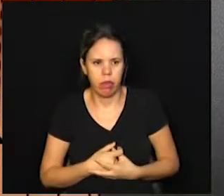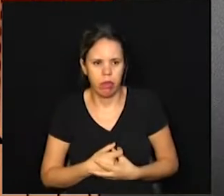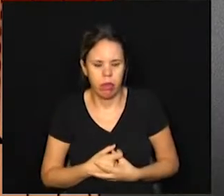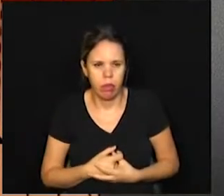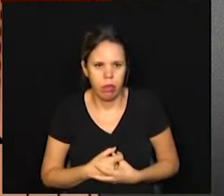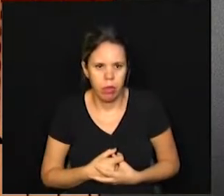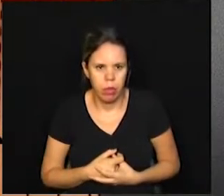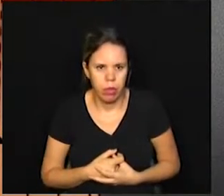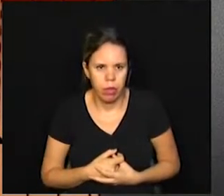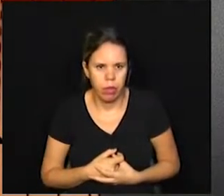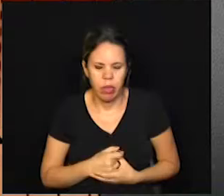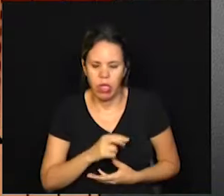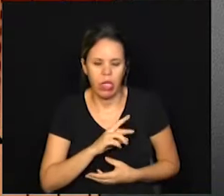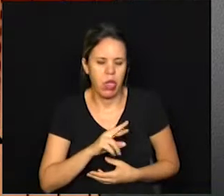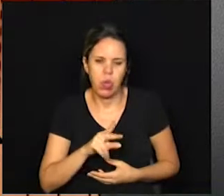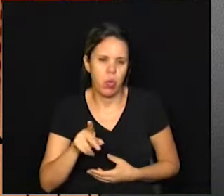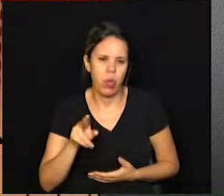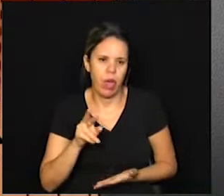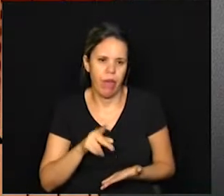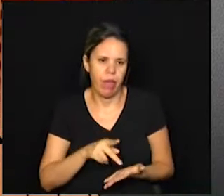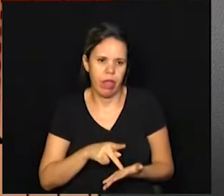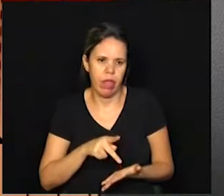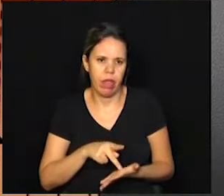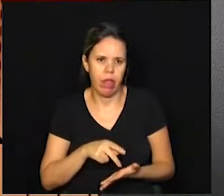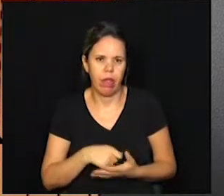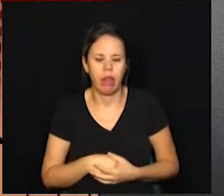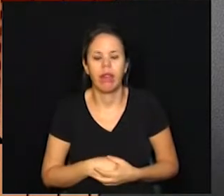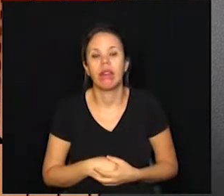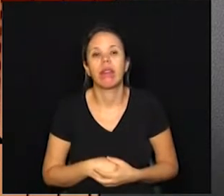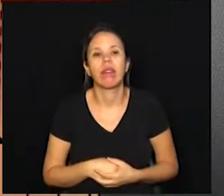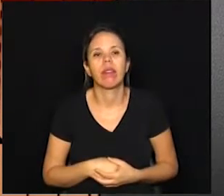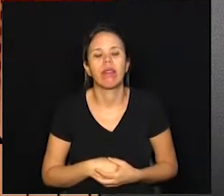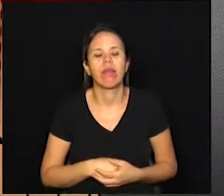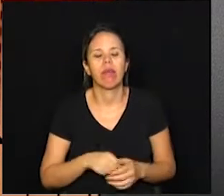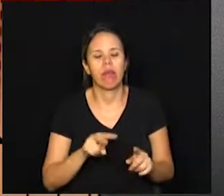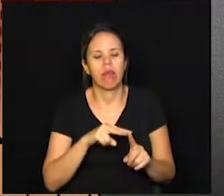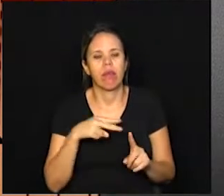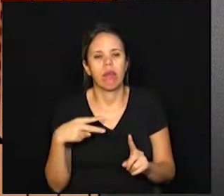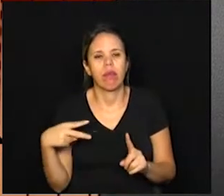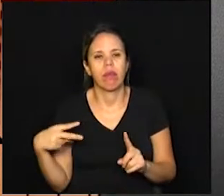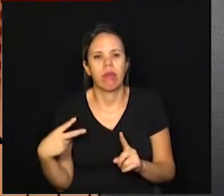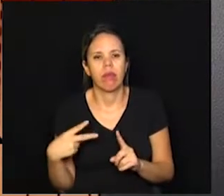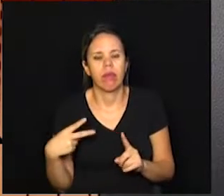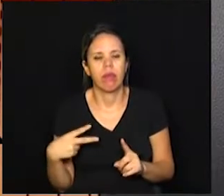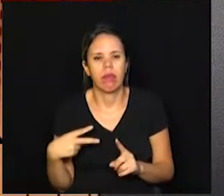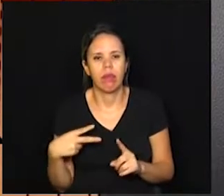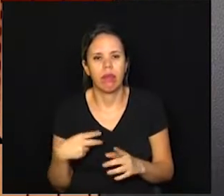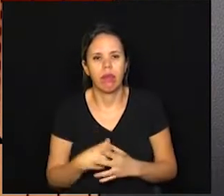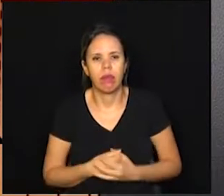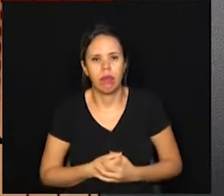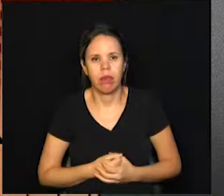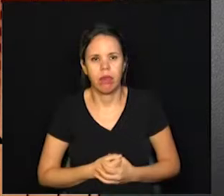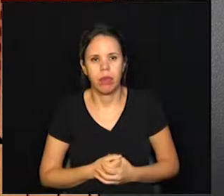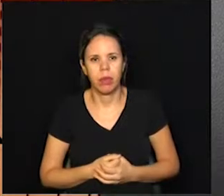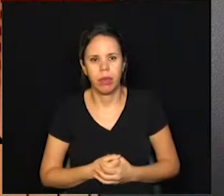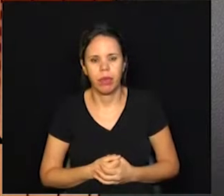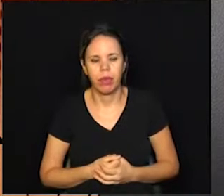questões que não são verdadeiras. E foi nessa perspectiva, e ainda com essa